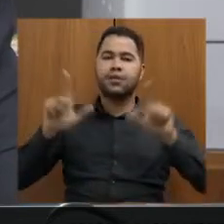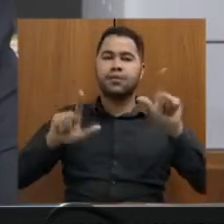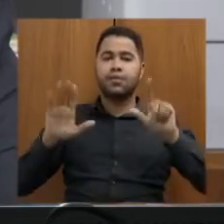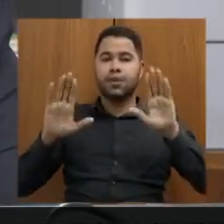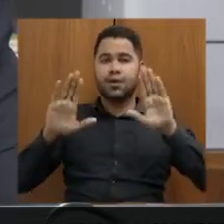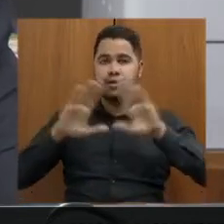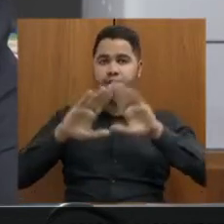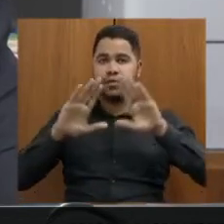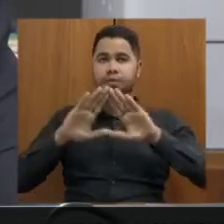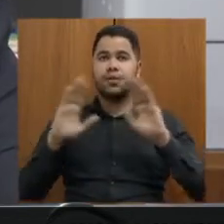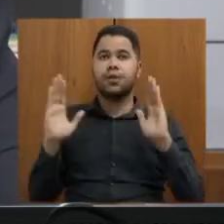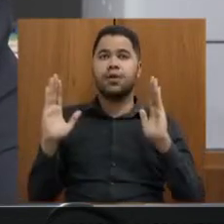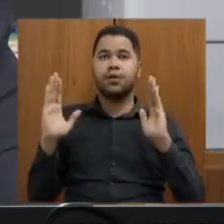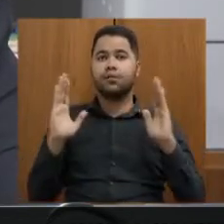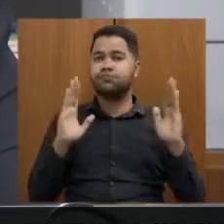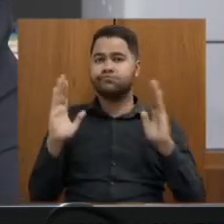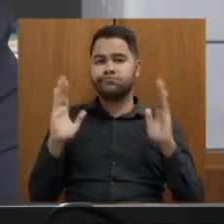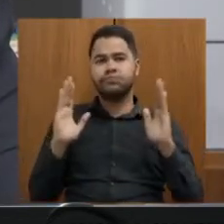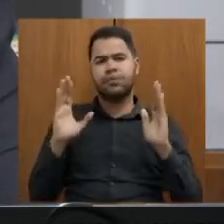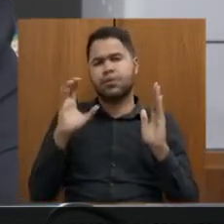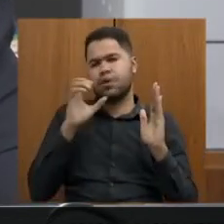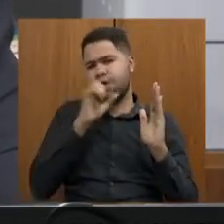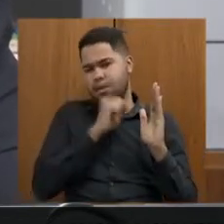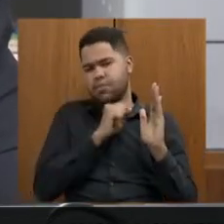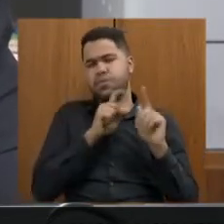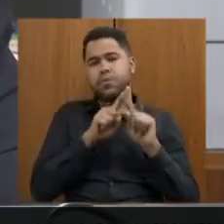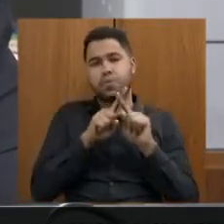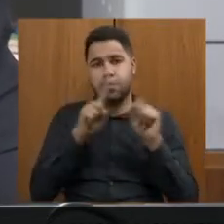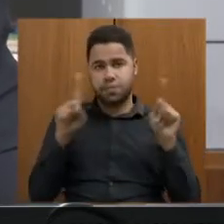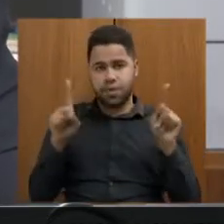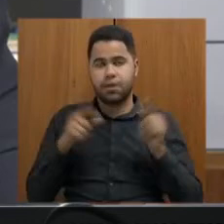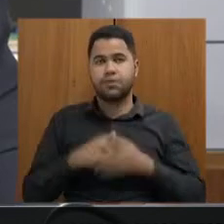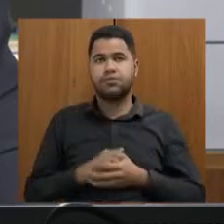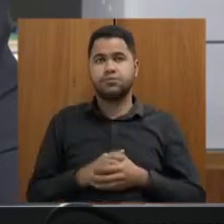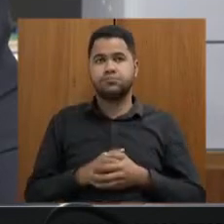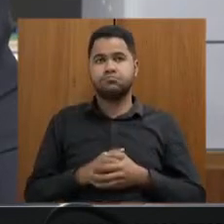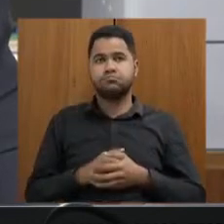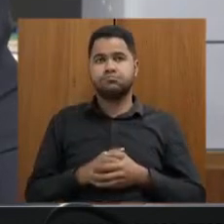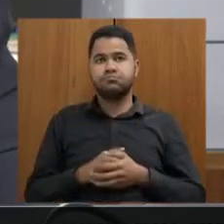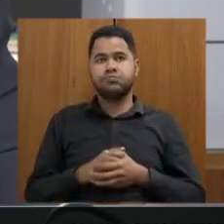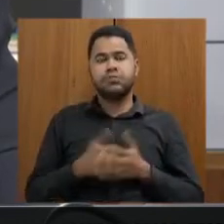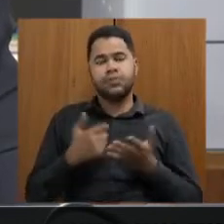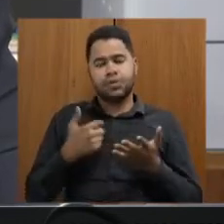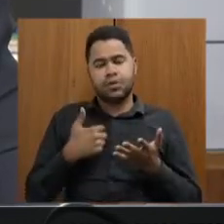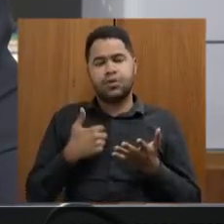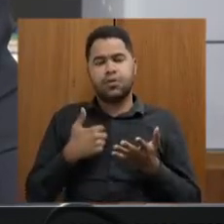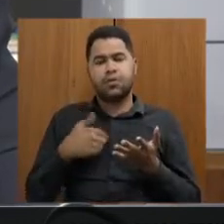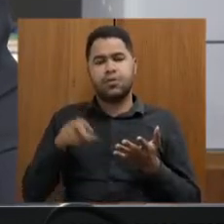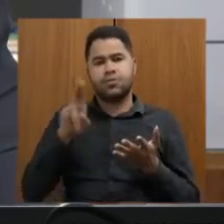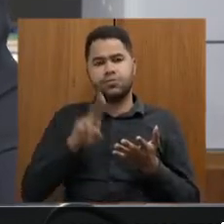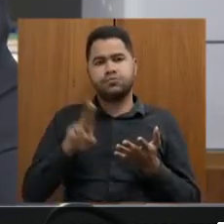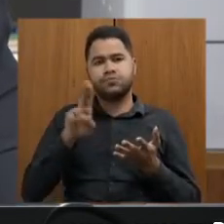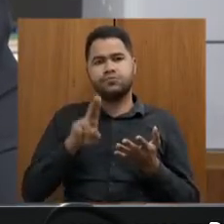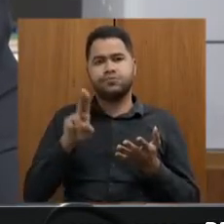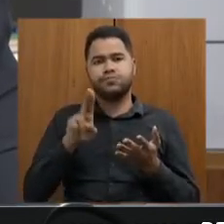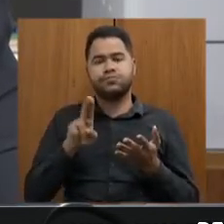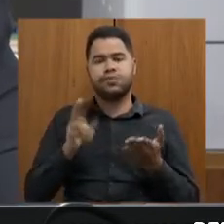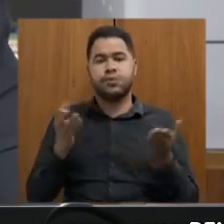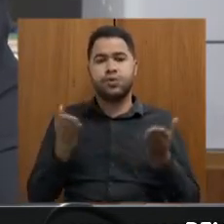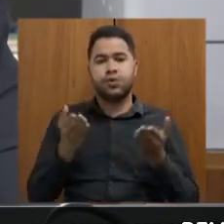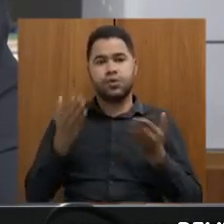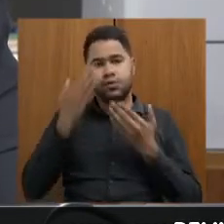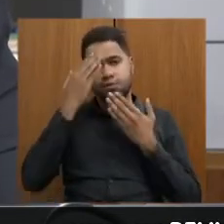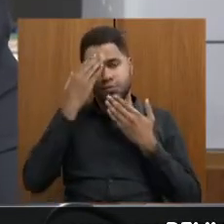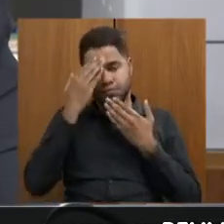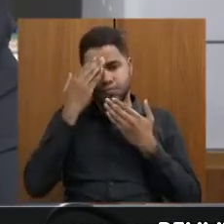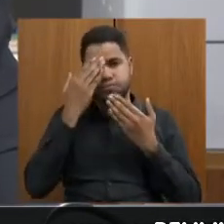nosso tempo aqui é breve mas assim eu não poderia deixar de usar a palavra para